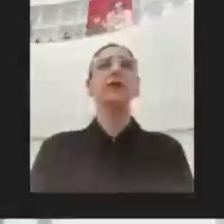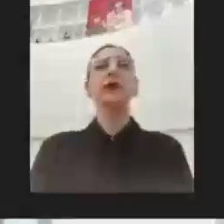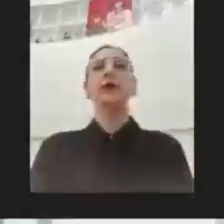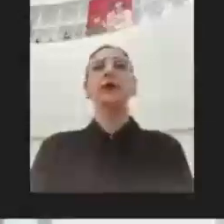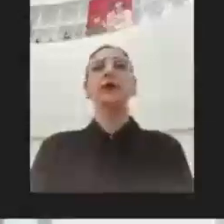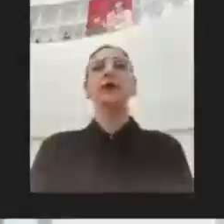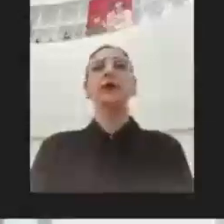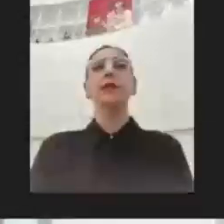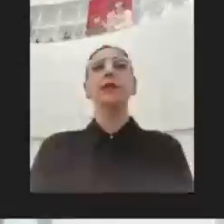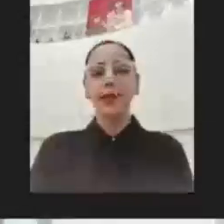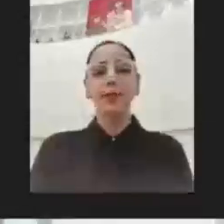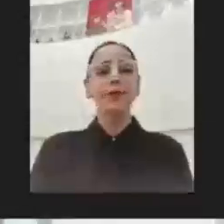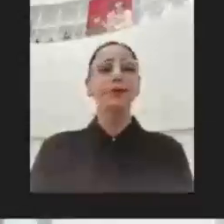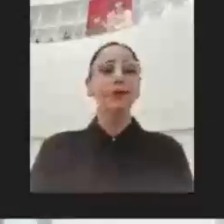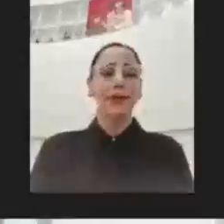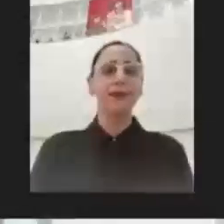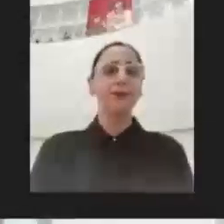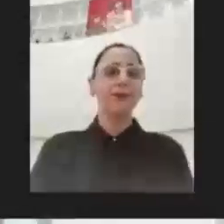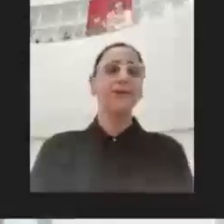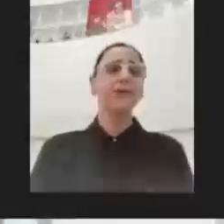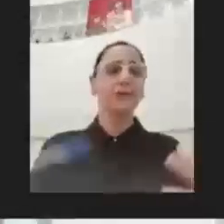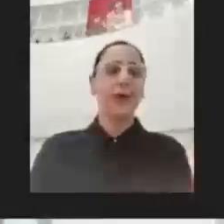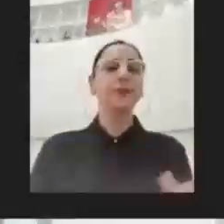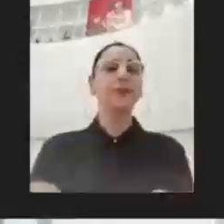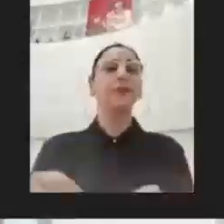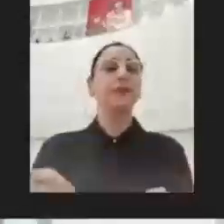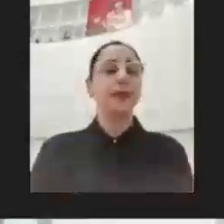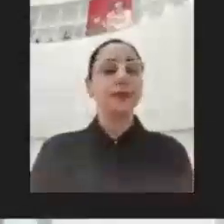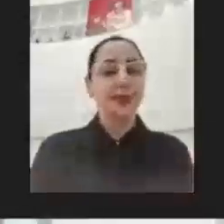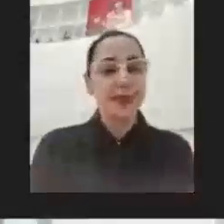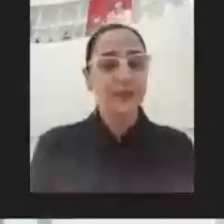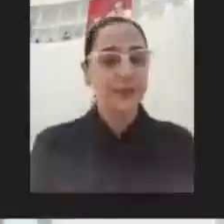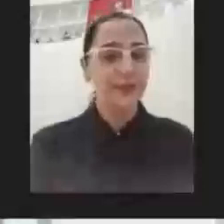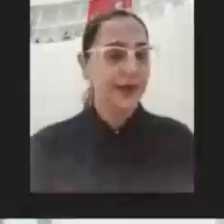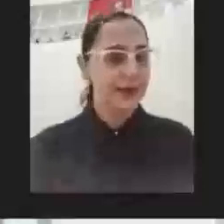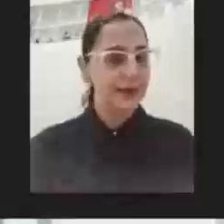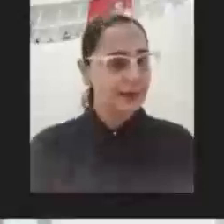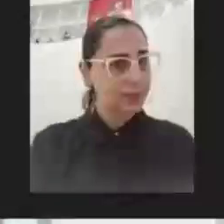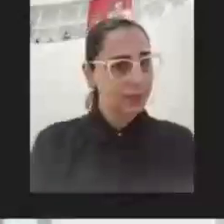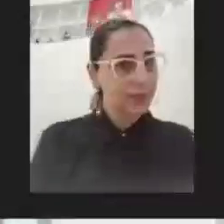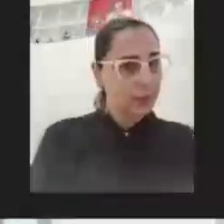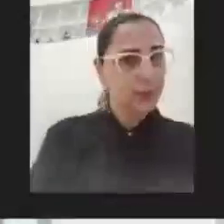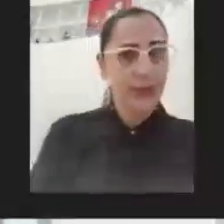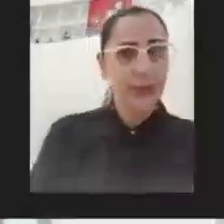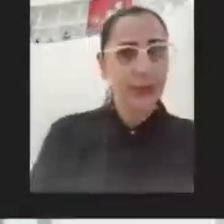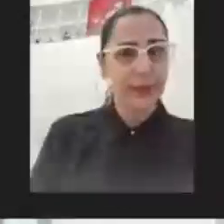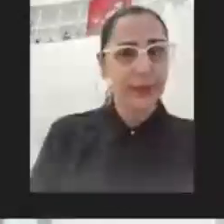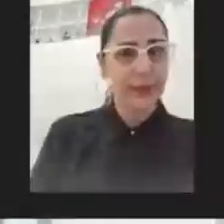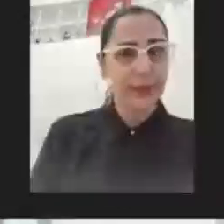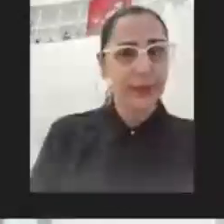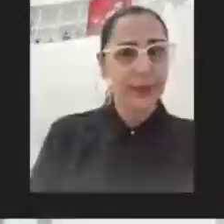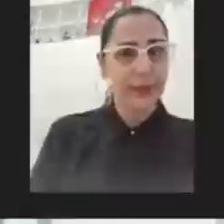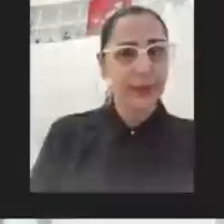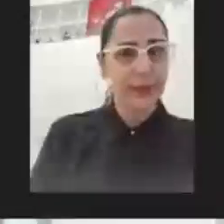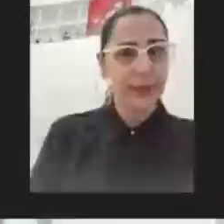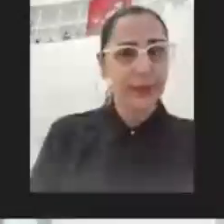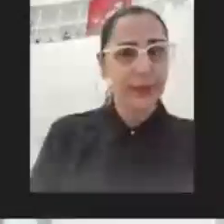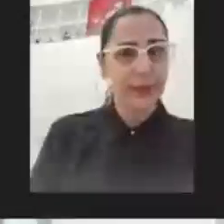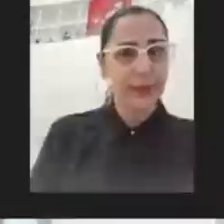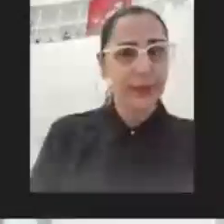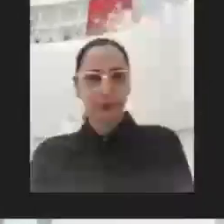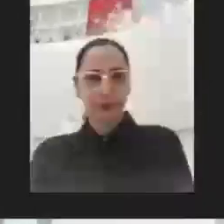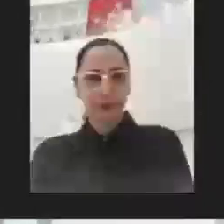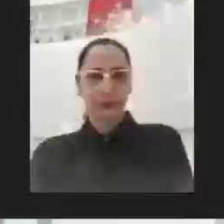ter nutricionistas aqui. Então, isso também é outro momento de dificuldade, outro momento de necessidade de um acompanhamento,